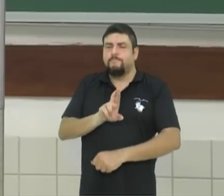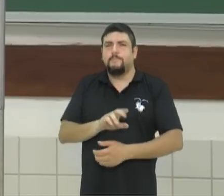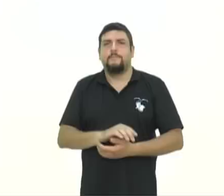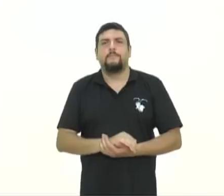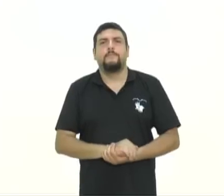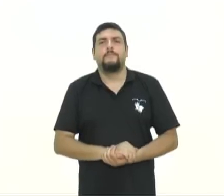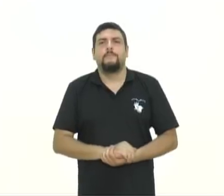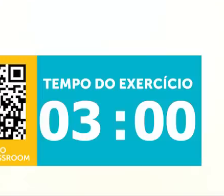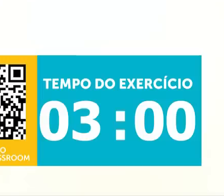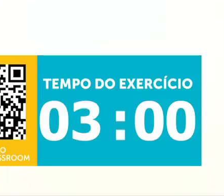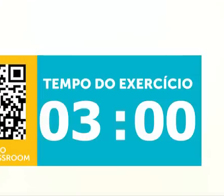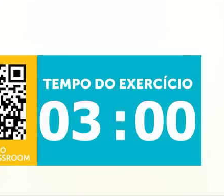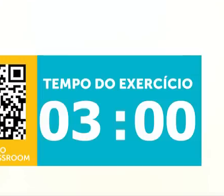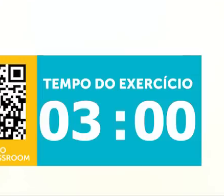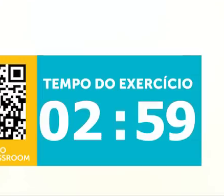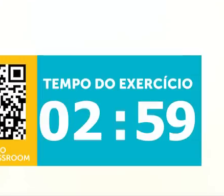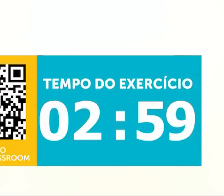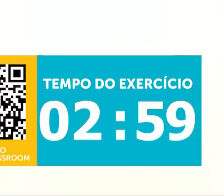alternativas.